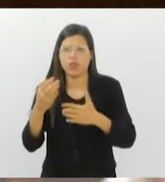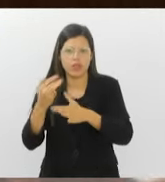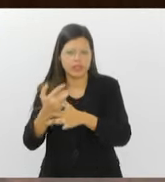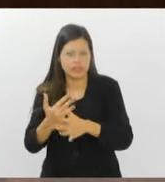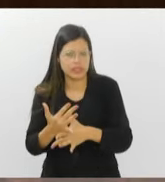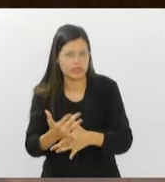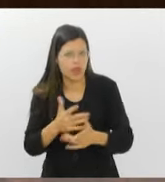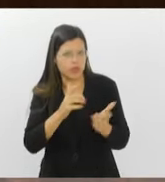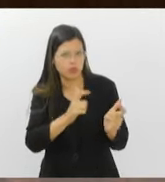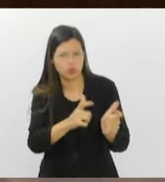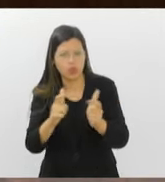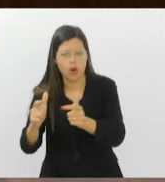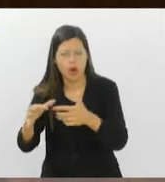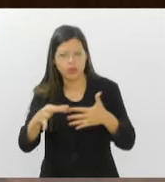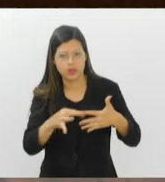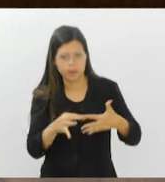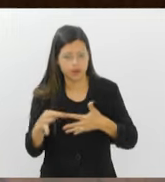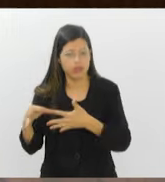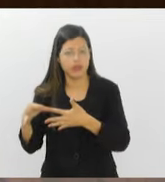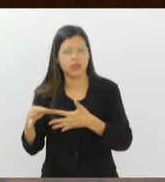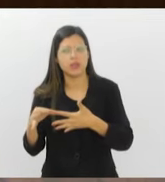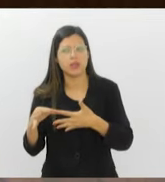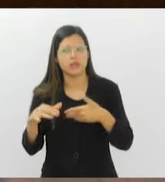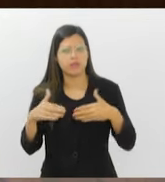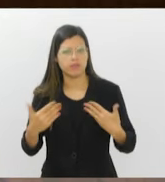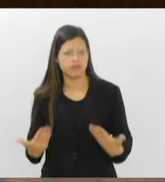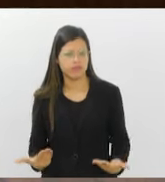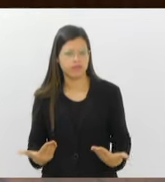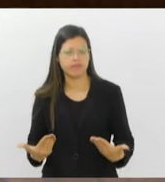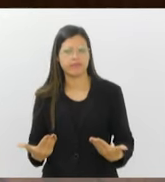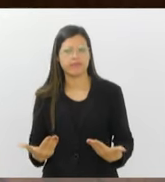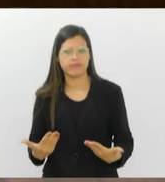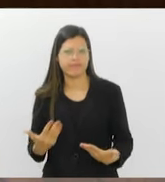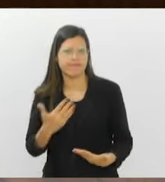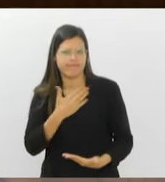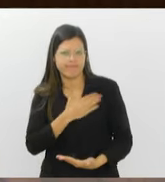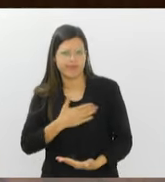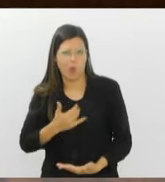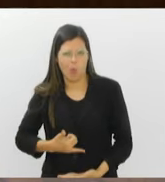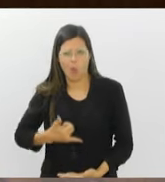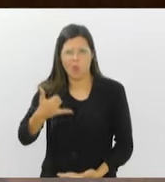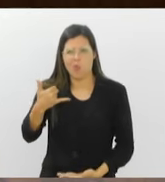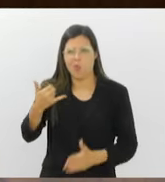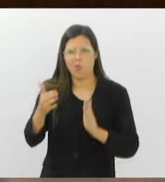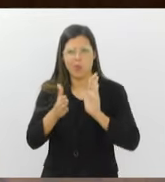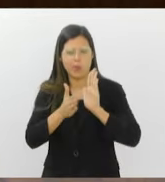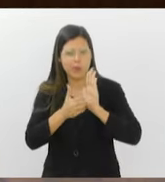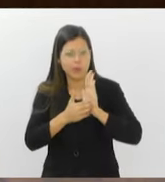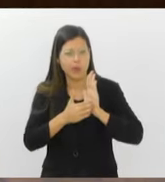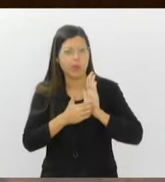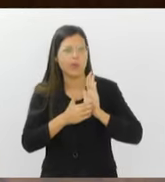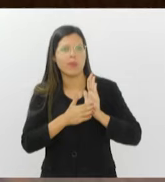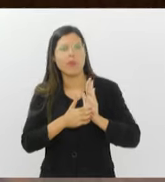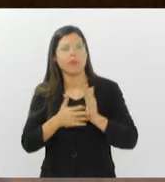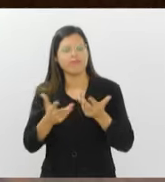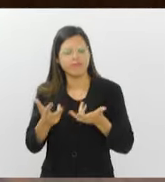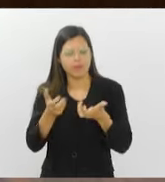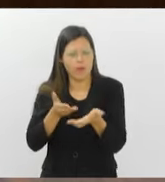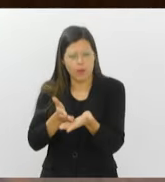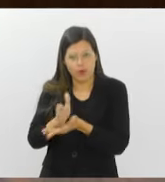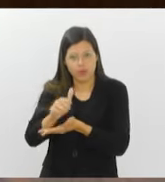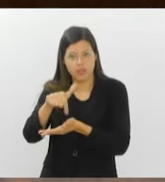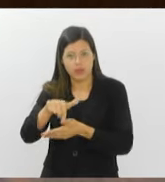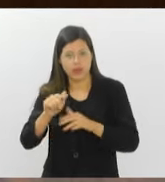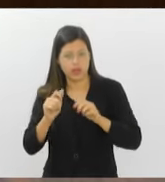locais, nas periferias. Então, eu tenho muita satisfação em propor e ver aprovado aqui por esta casa, e tão logo